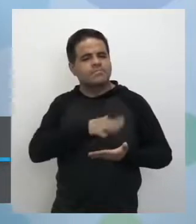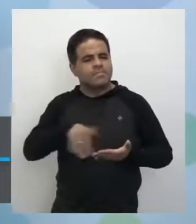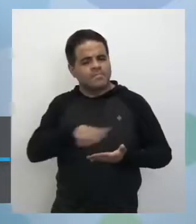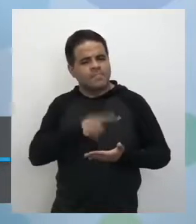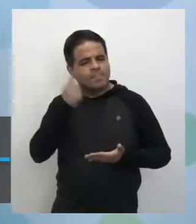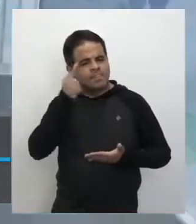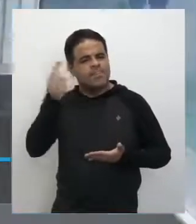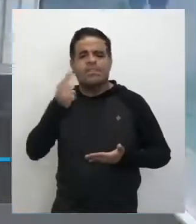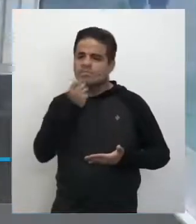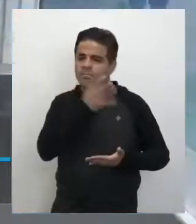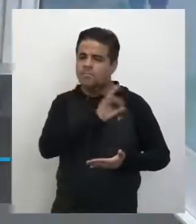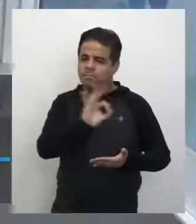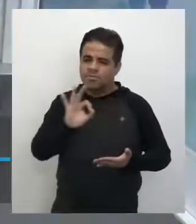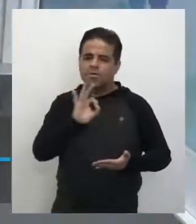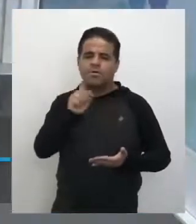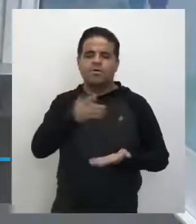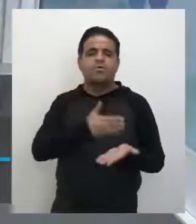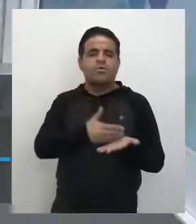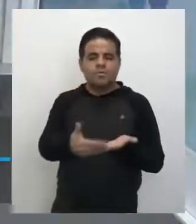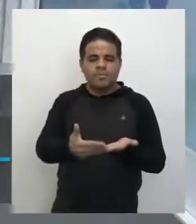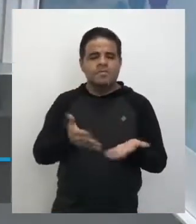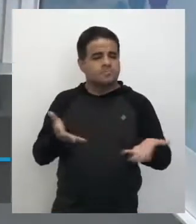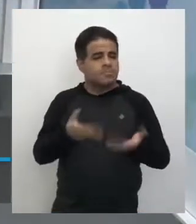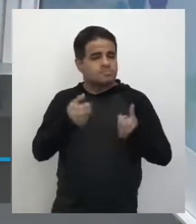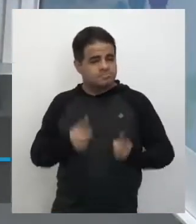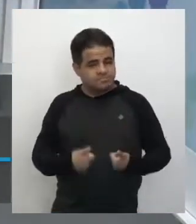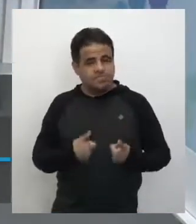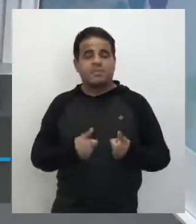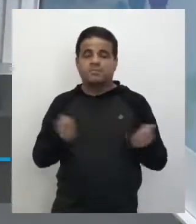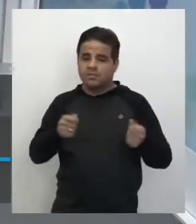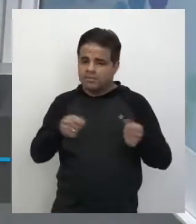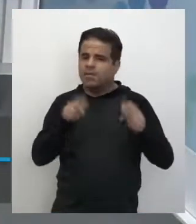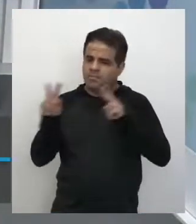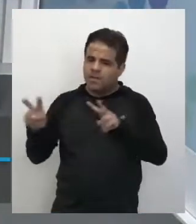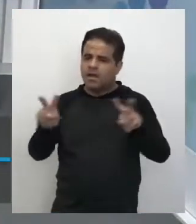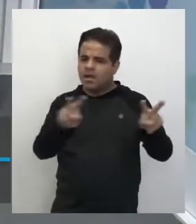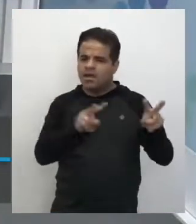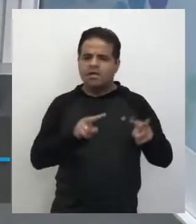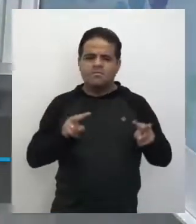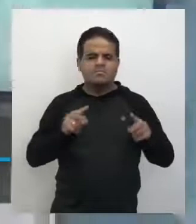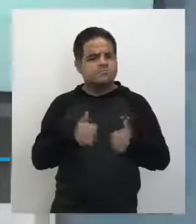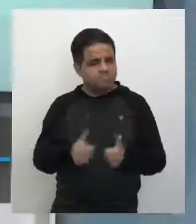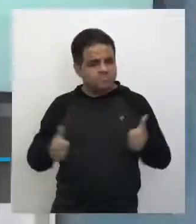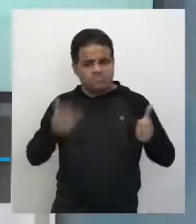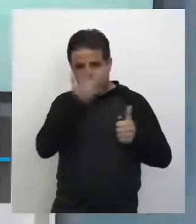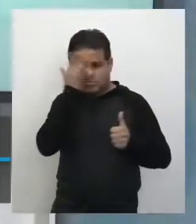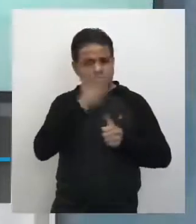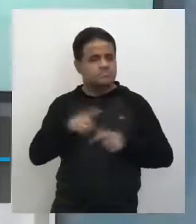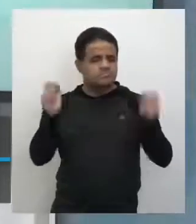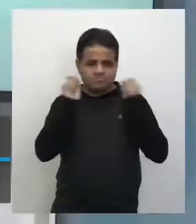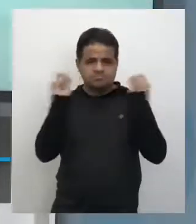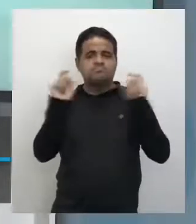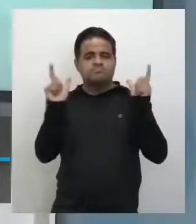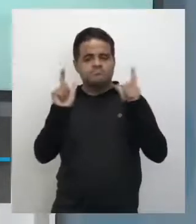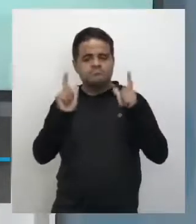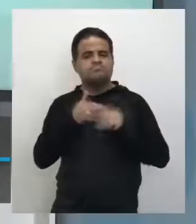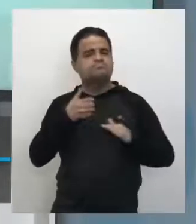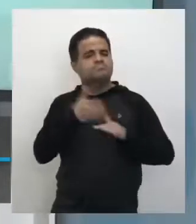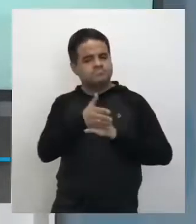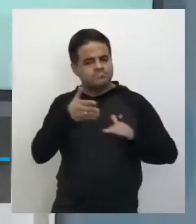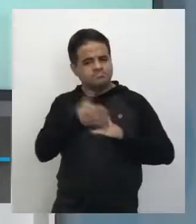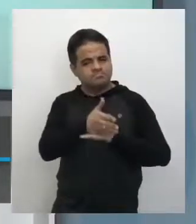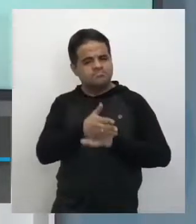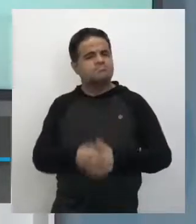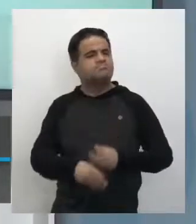né? Começando bem. Muito bom. Começamos com o pé direito, né? Então dá para ver aí que o pessoal tá super antenado e também participando bem do